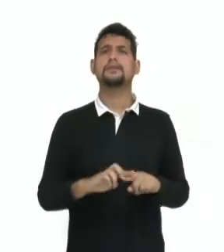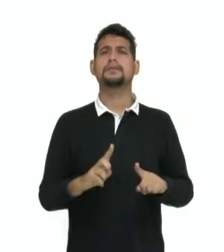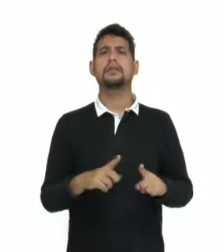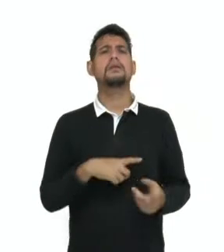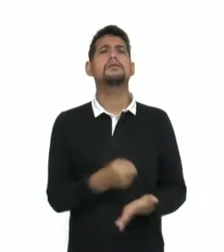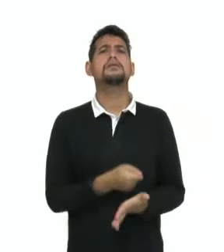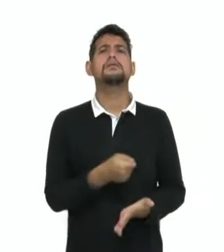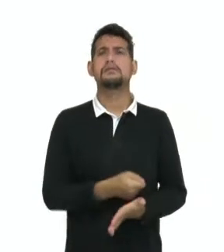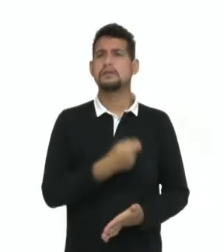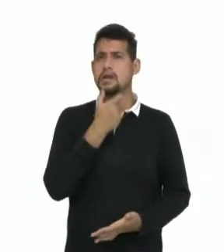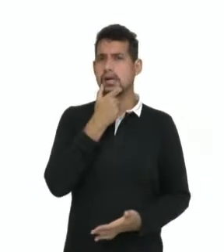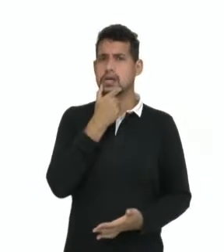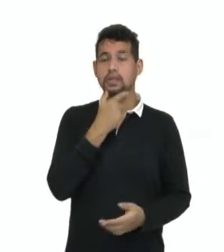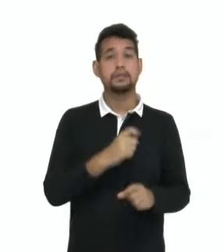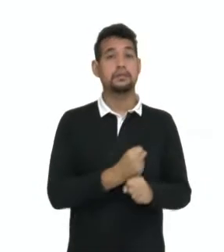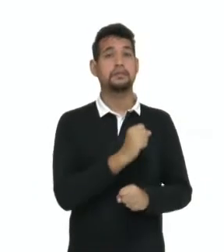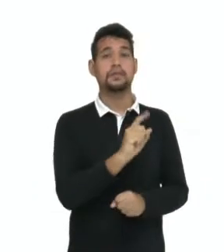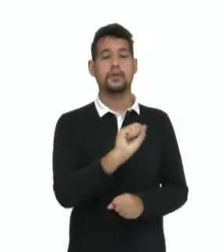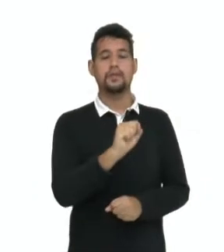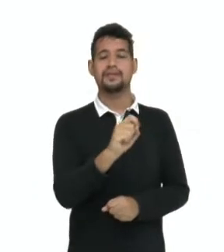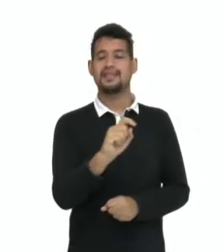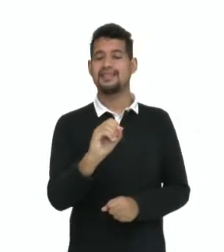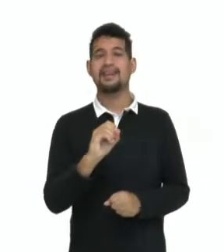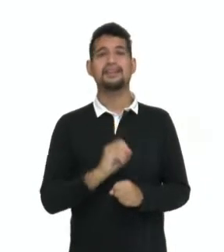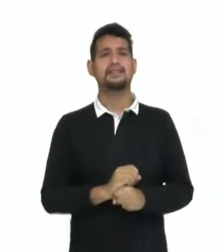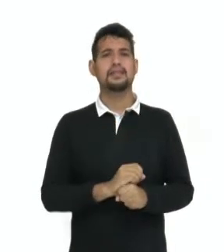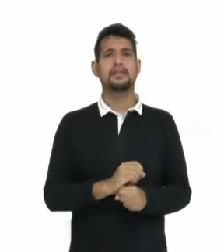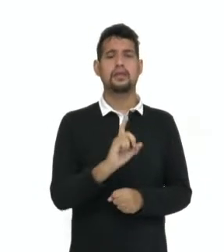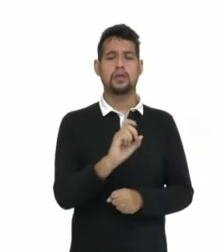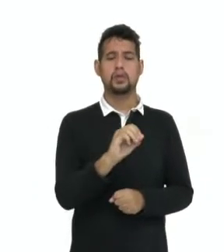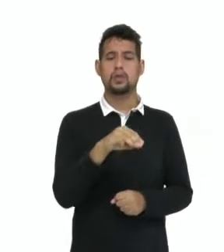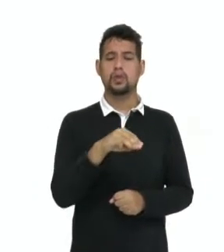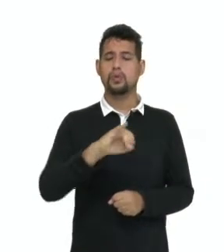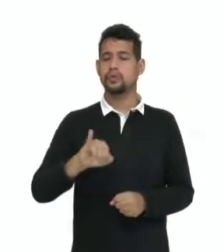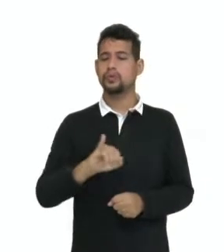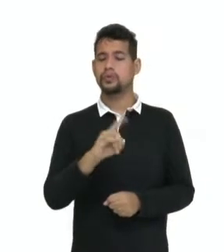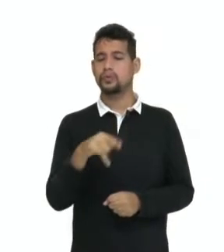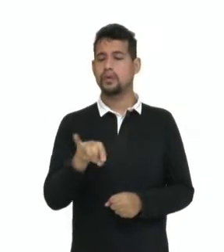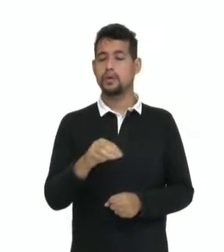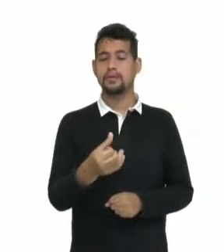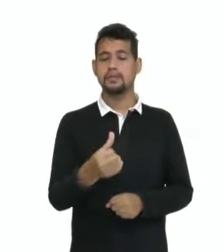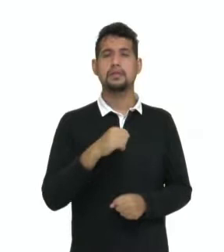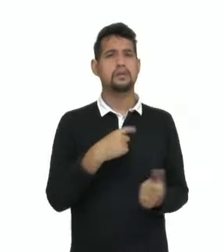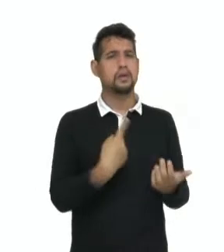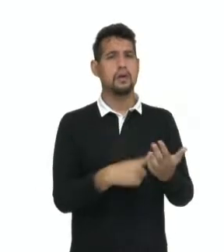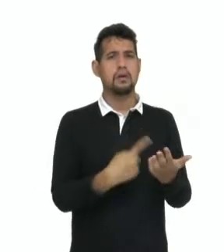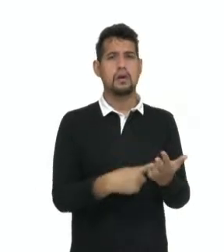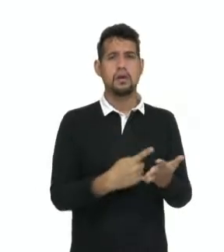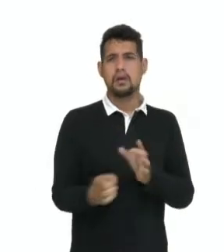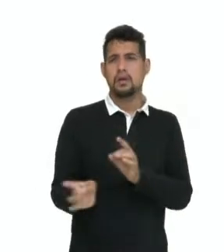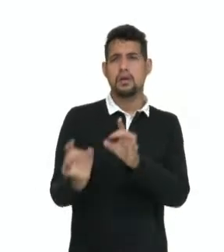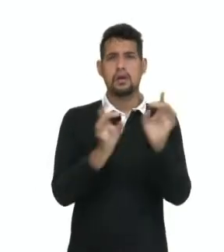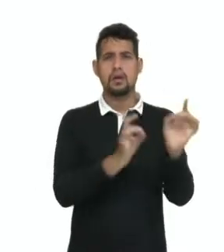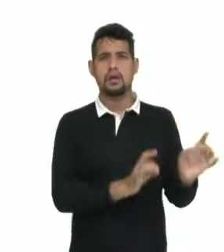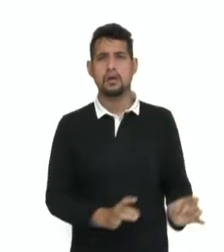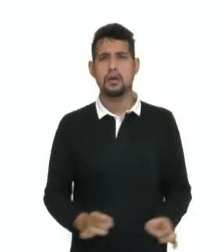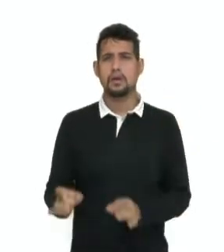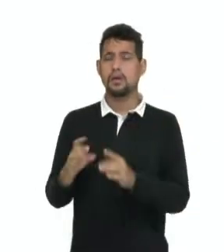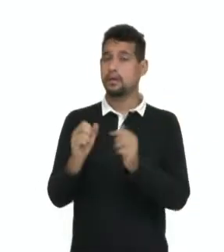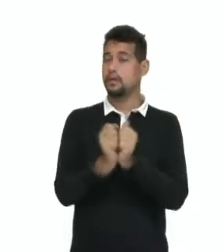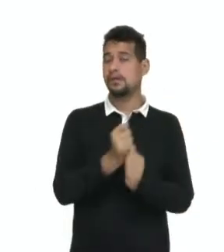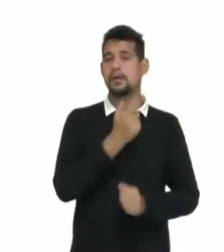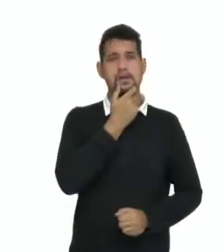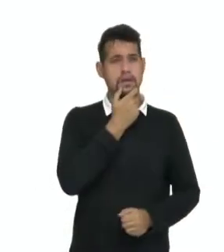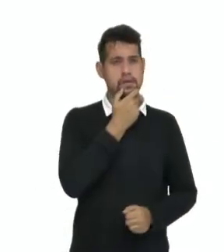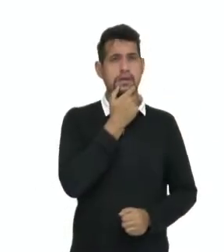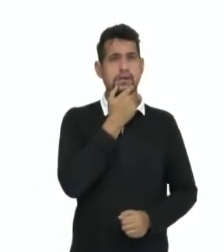exigência inglesa, em 1810, Dom João VI assinou um tratado de comércio e navegação com a